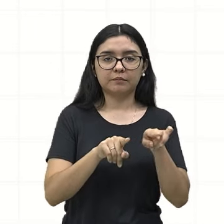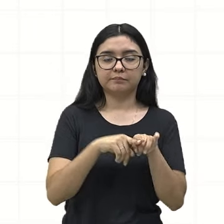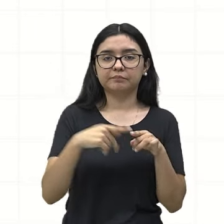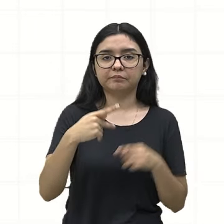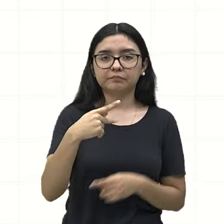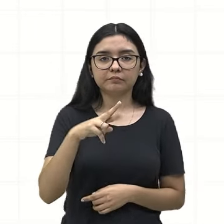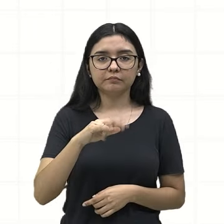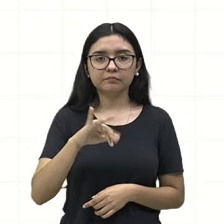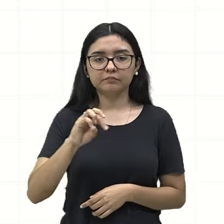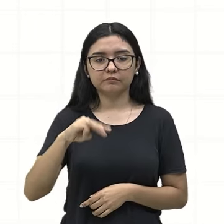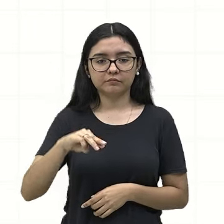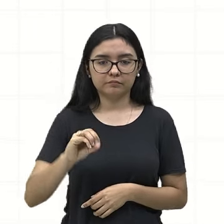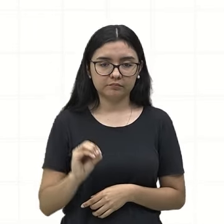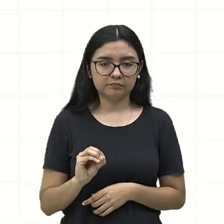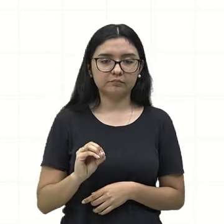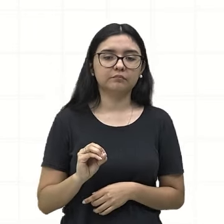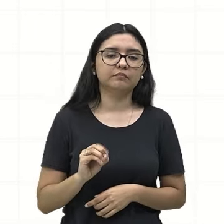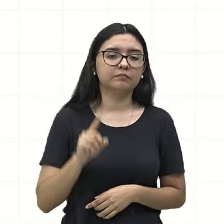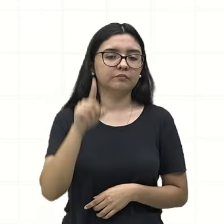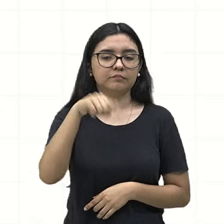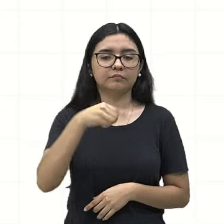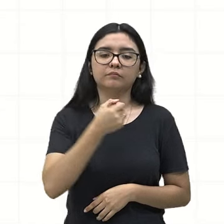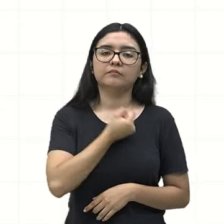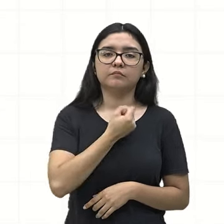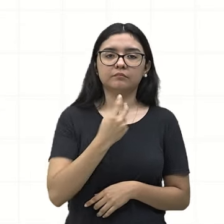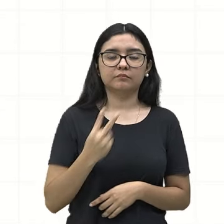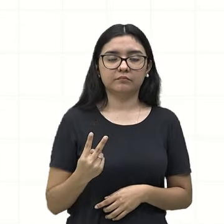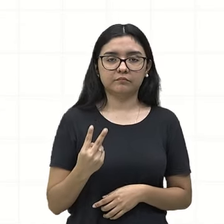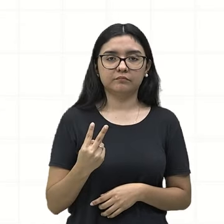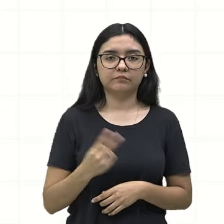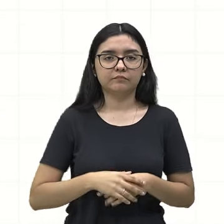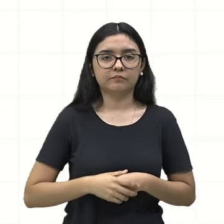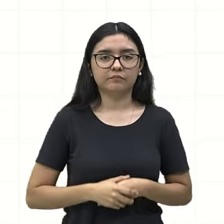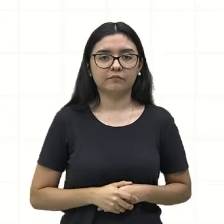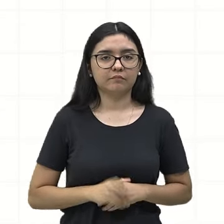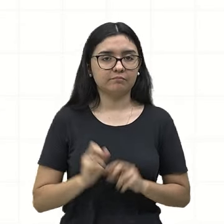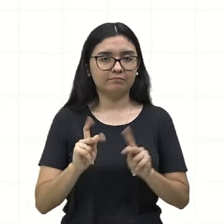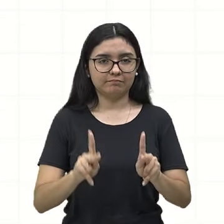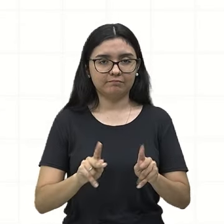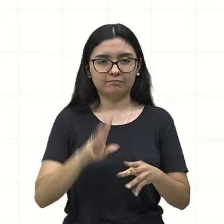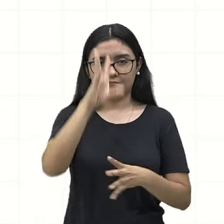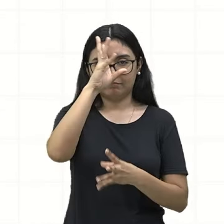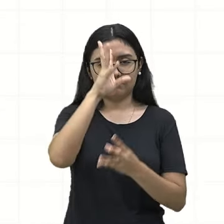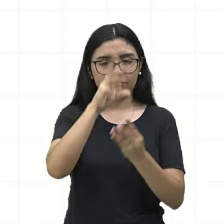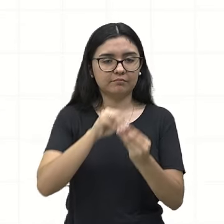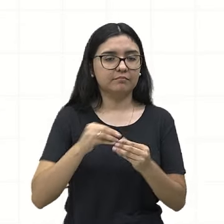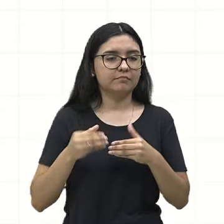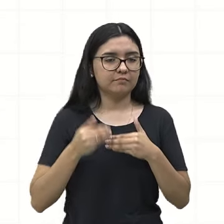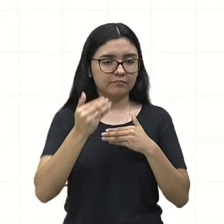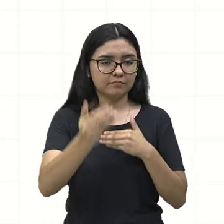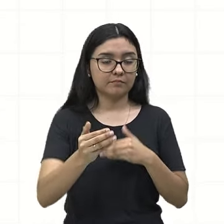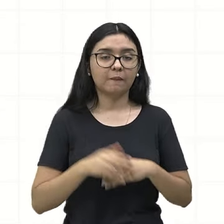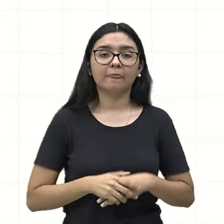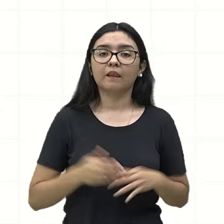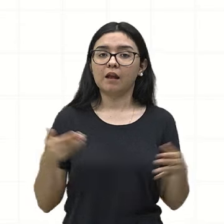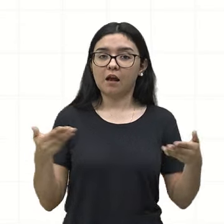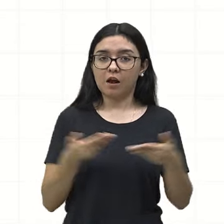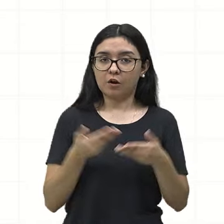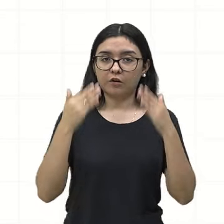que é par e é primo é o número 2. Tudo bem? Bom, vamos continuar porque nós vamos falar agora de